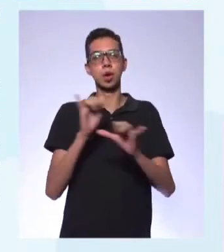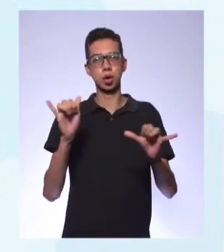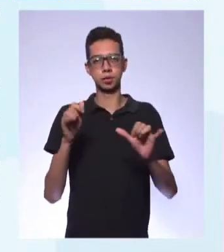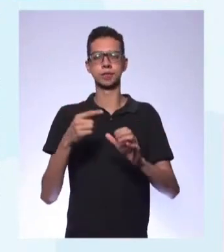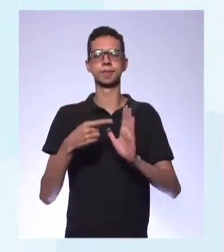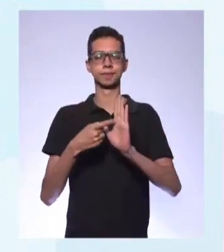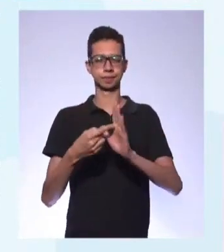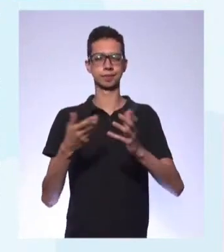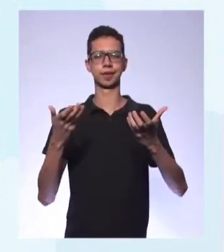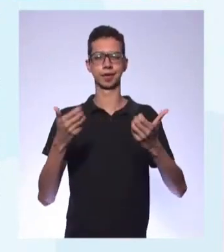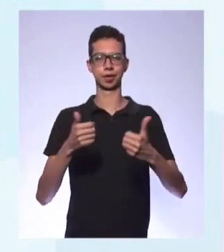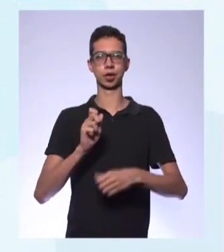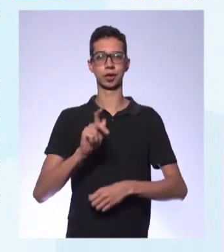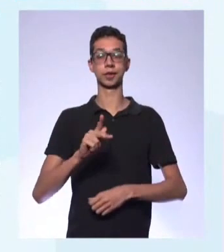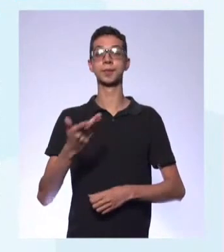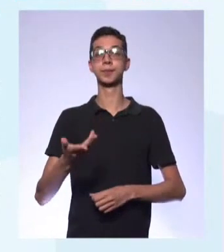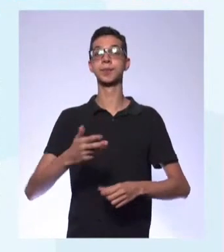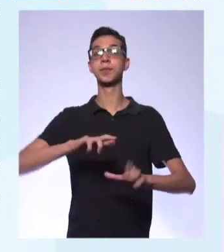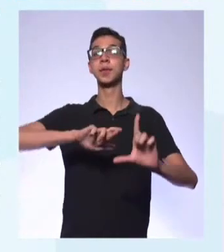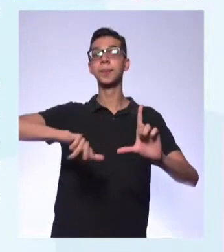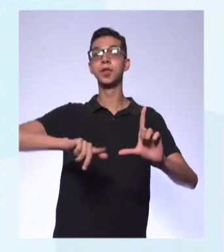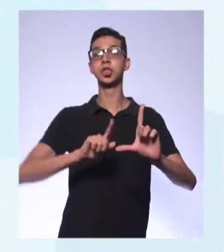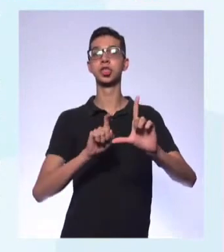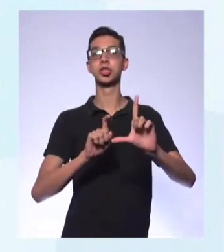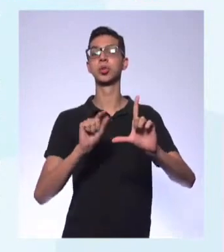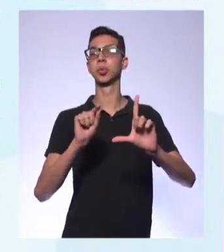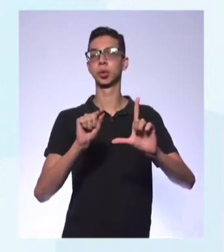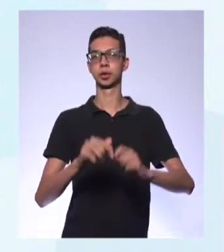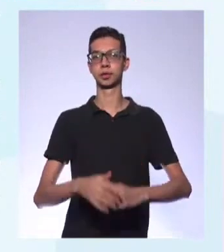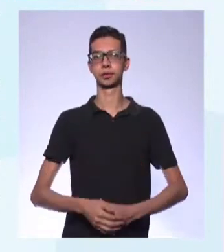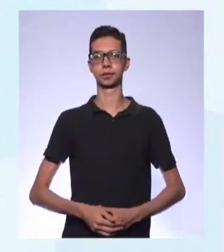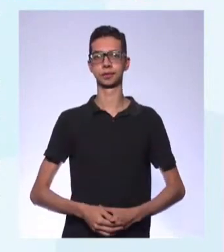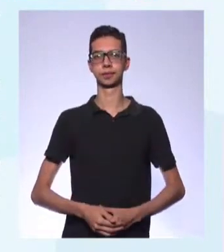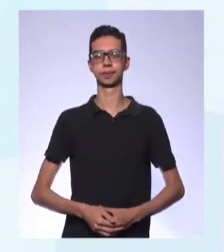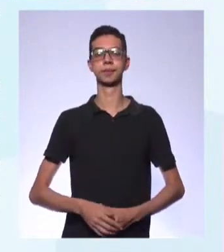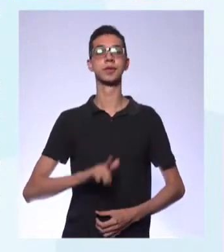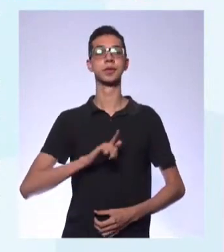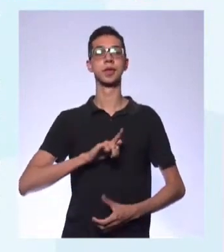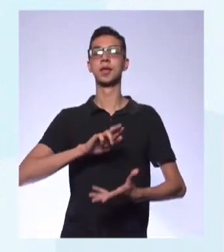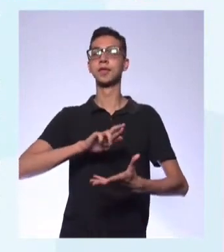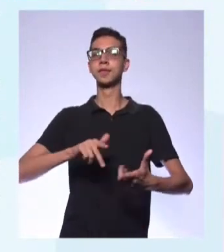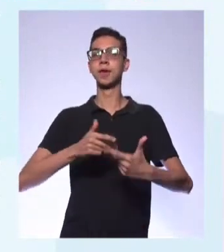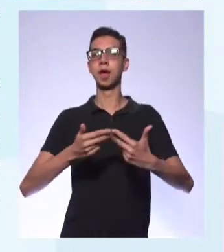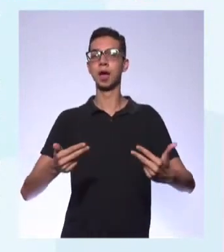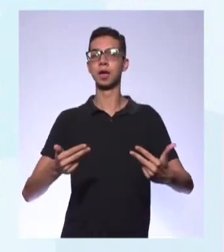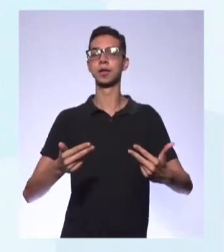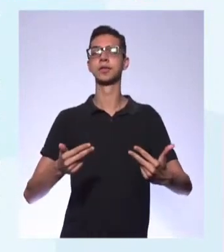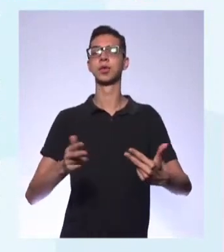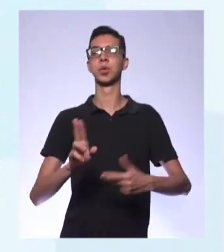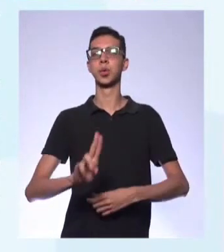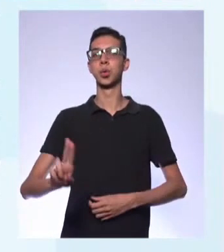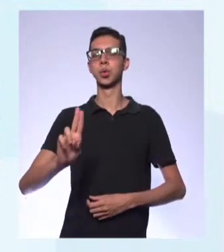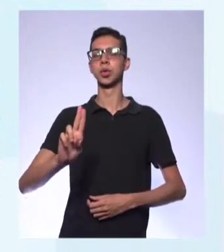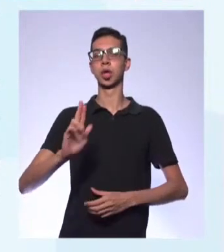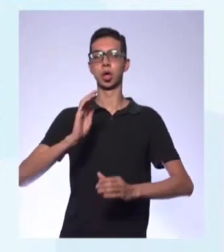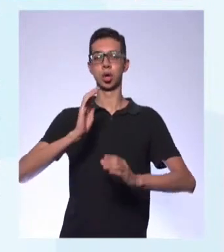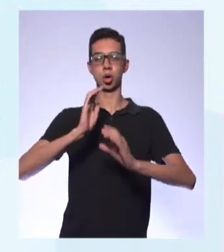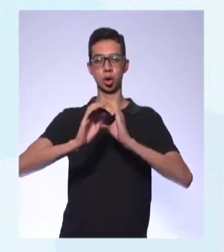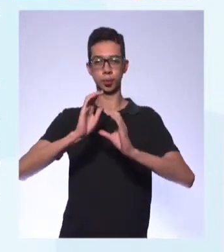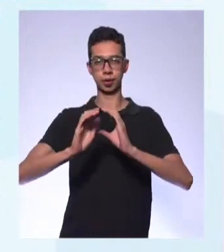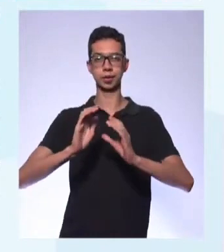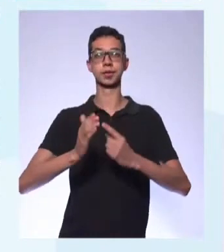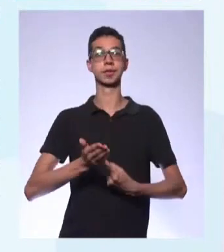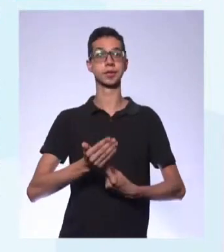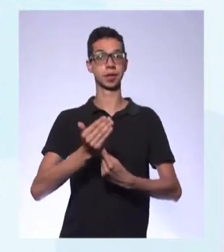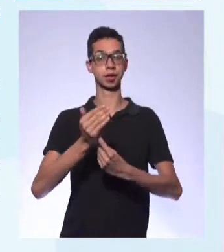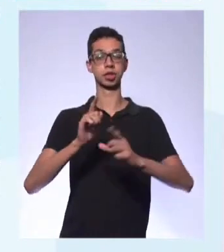tá? As mídias digitais, gente, é o conjunto dos veículos e aparelhos de comunicação que se baseiam na tecnologia digital. Permite